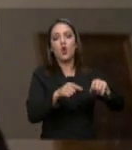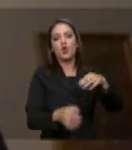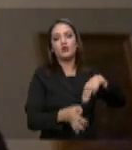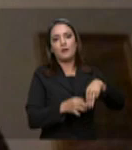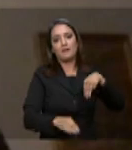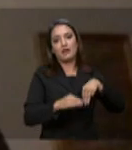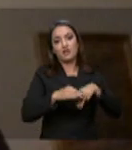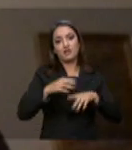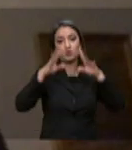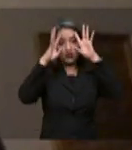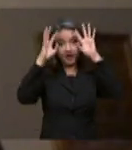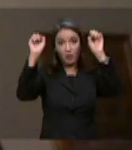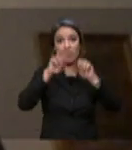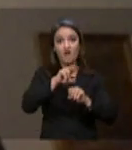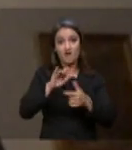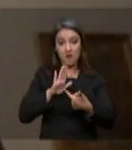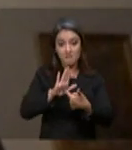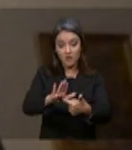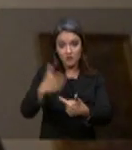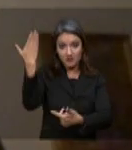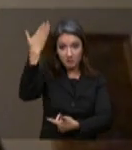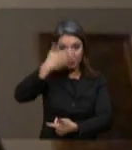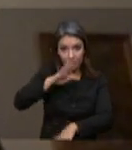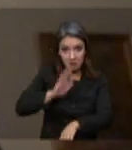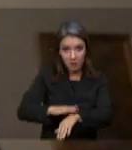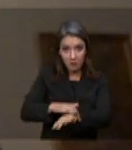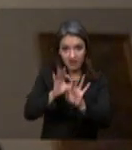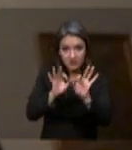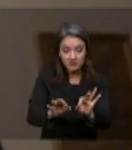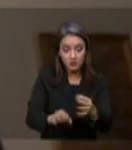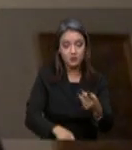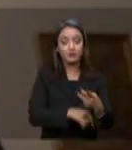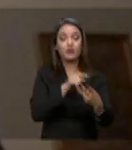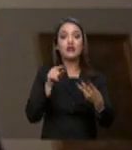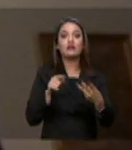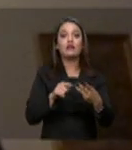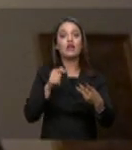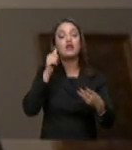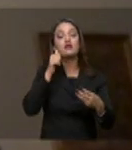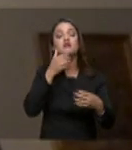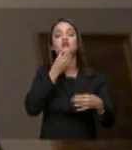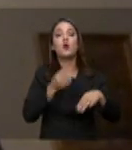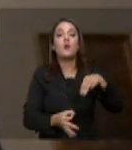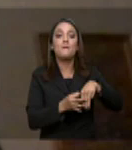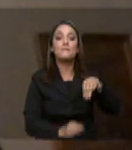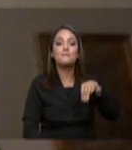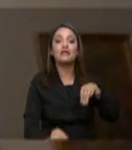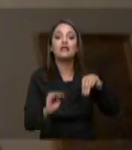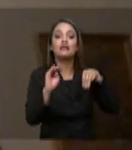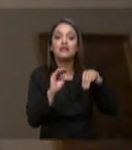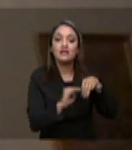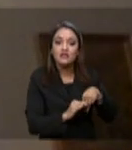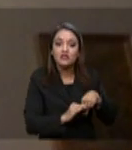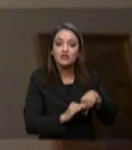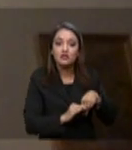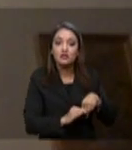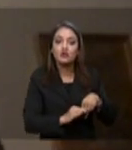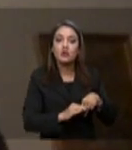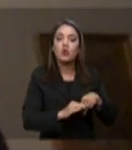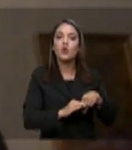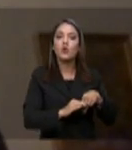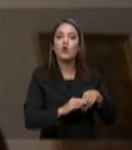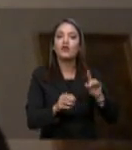e cuja as provas sejam apresentadas oportunamente três que os ministros estariam esticando a corda que não